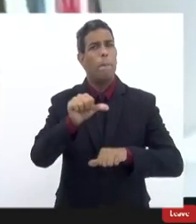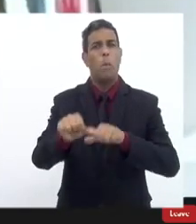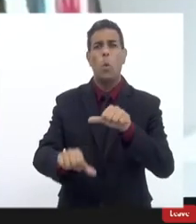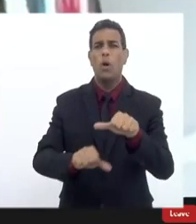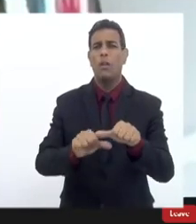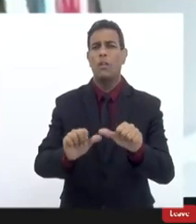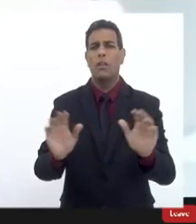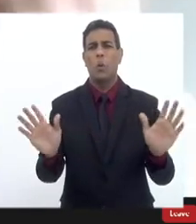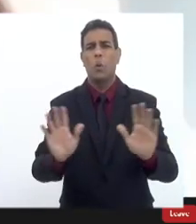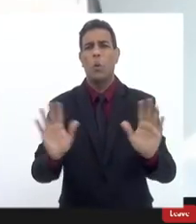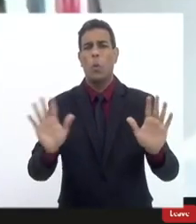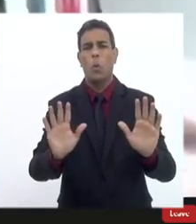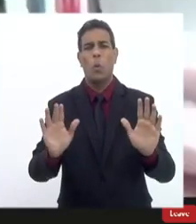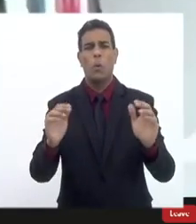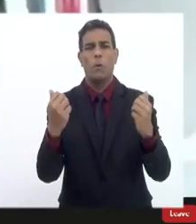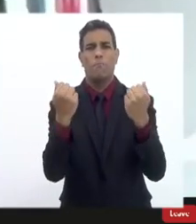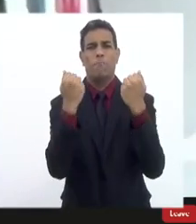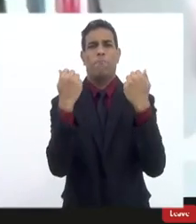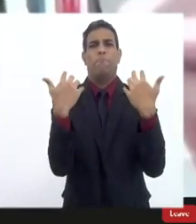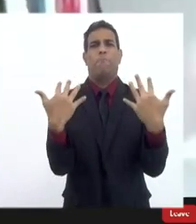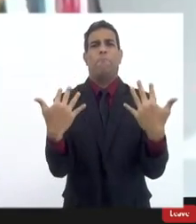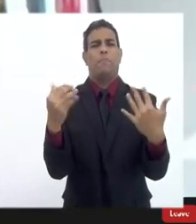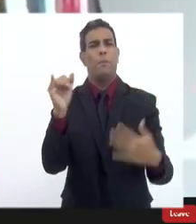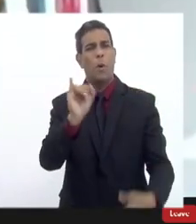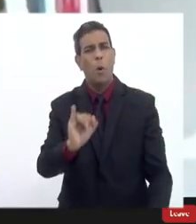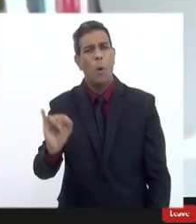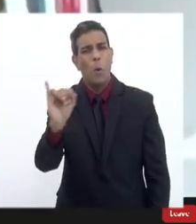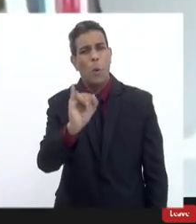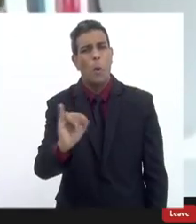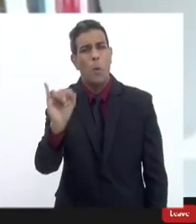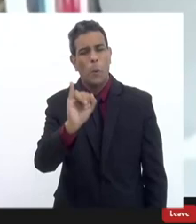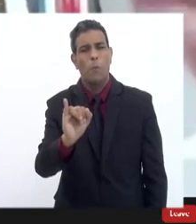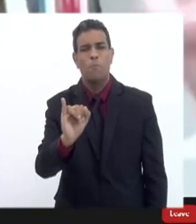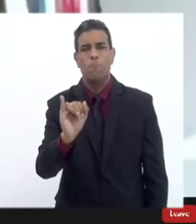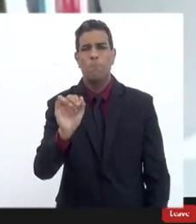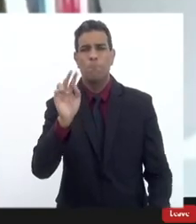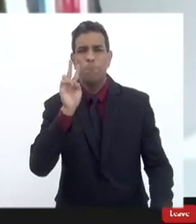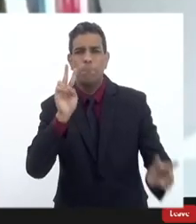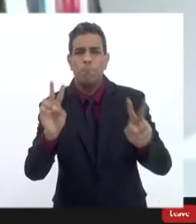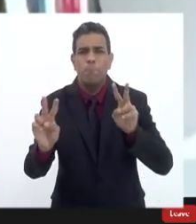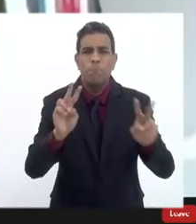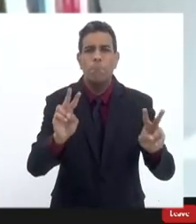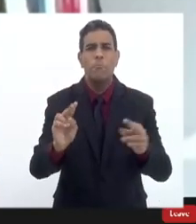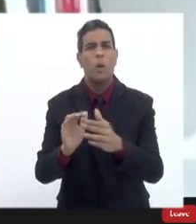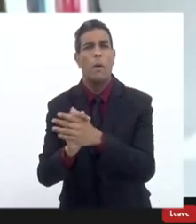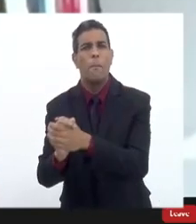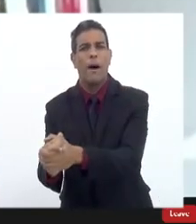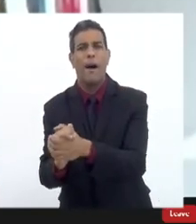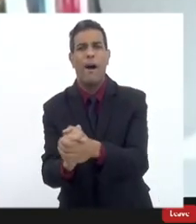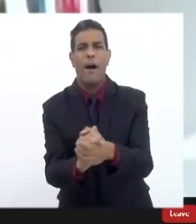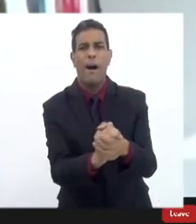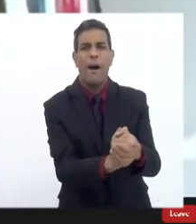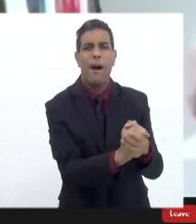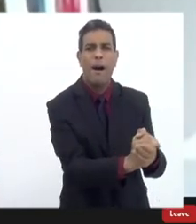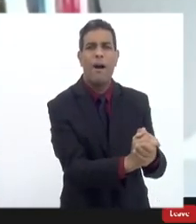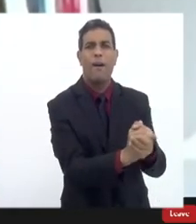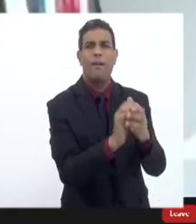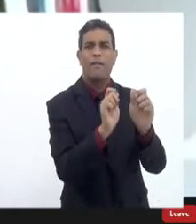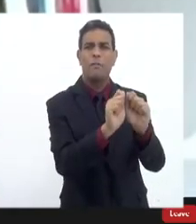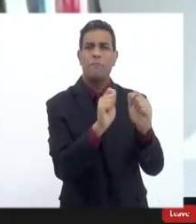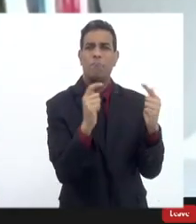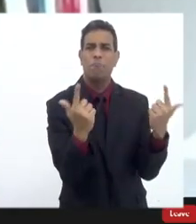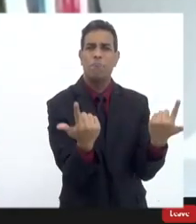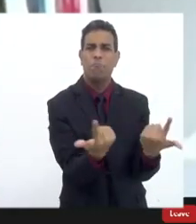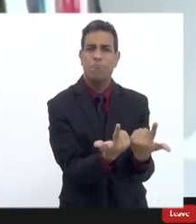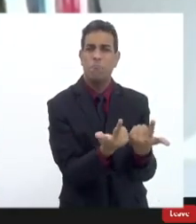foco da audiência foi muito bem posto e muito bem conduzido. Parabenizo a Alerj por